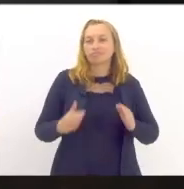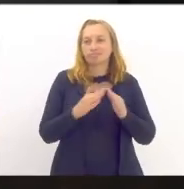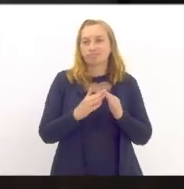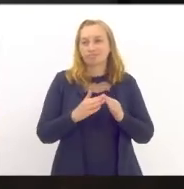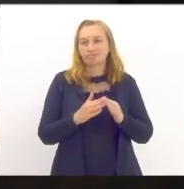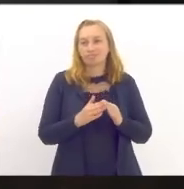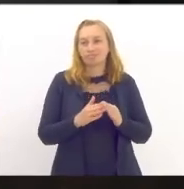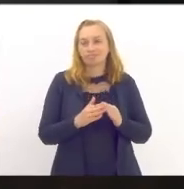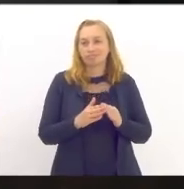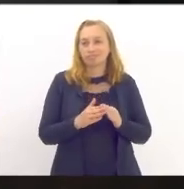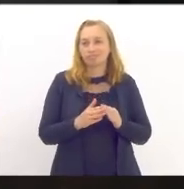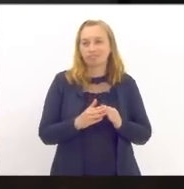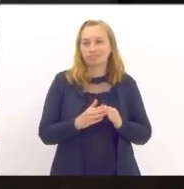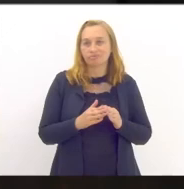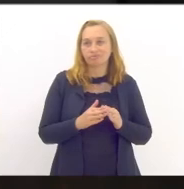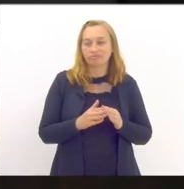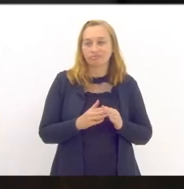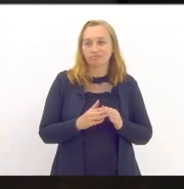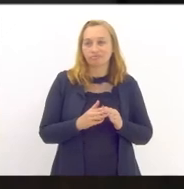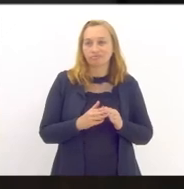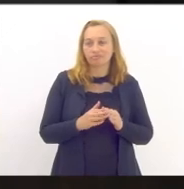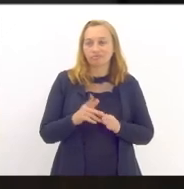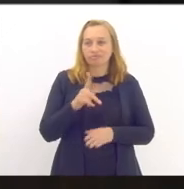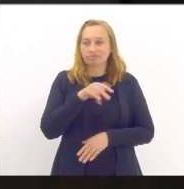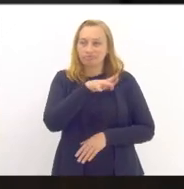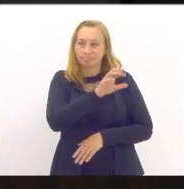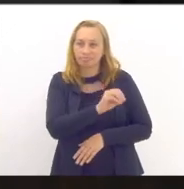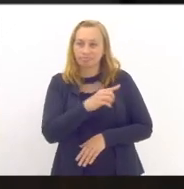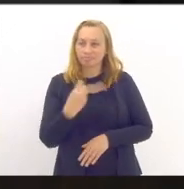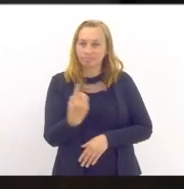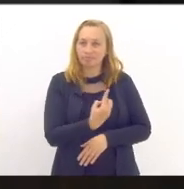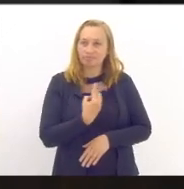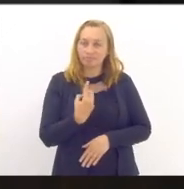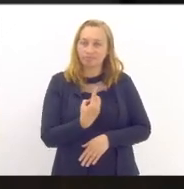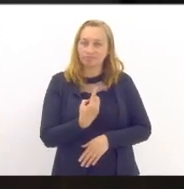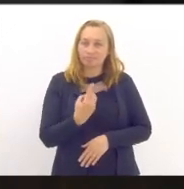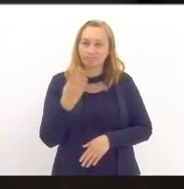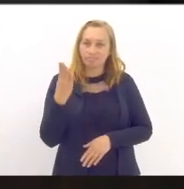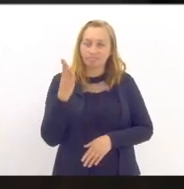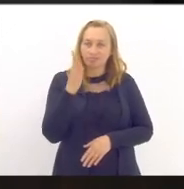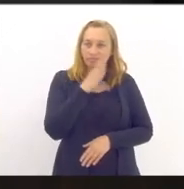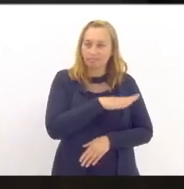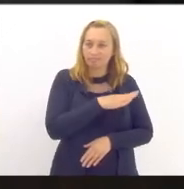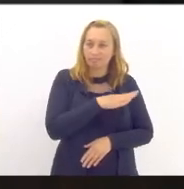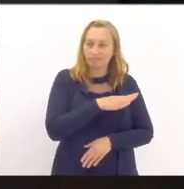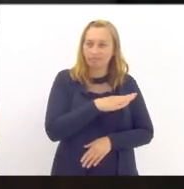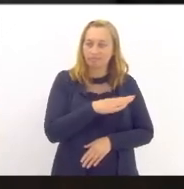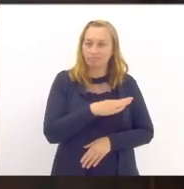é o grande, eu vou parafraseá-lo, né? O Pedro é o nosso malvado favorito.